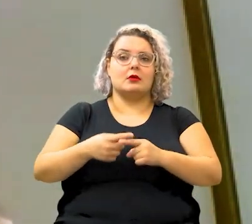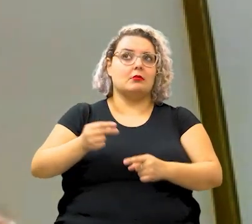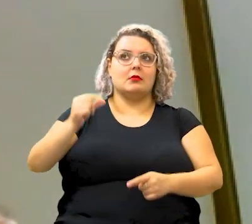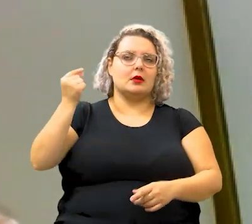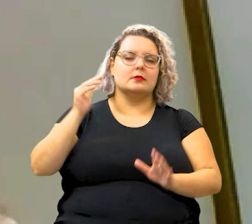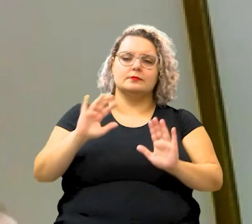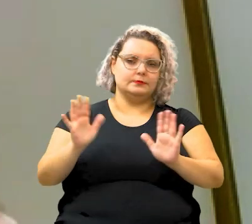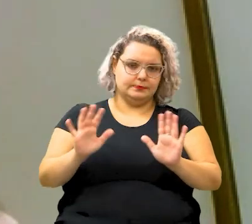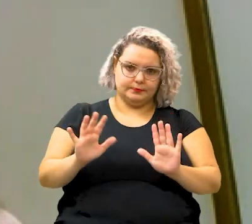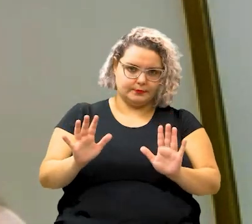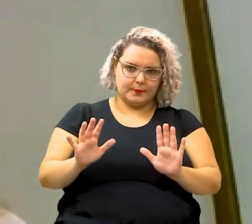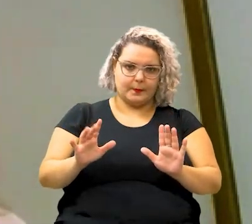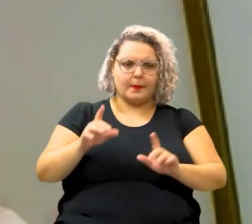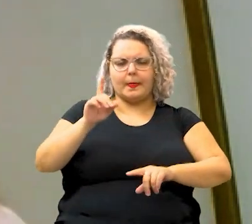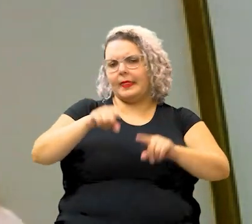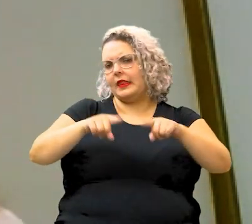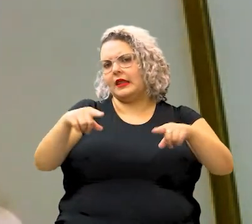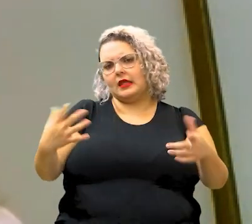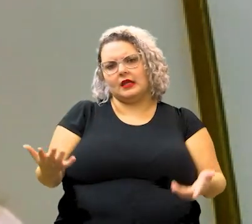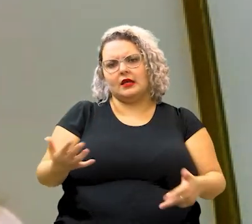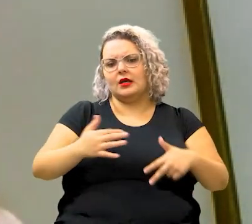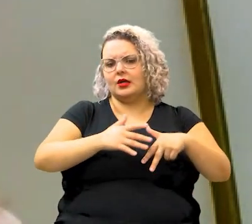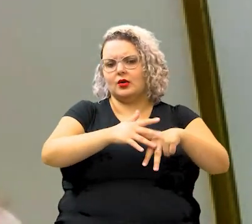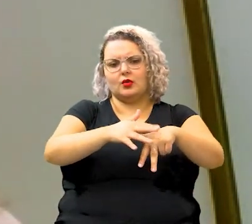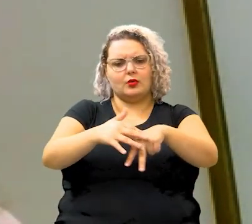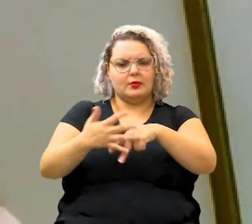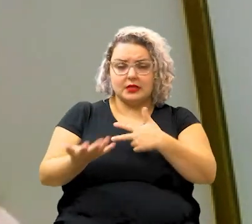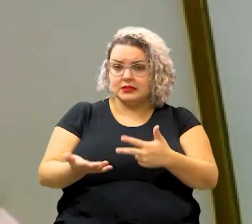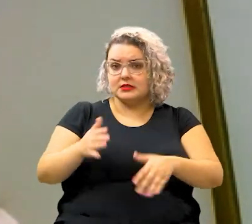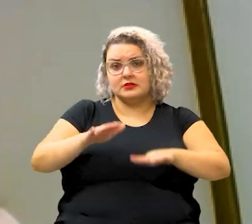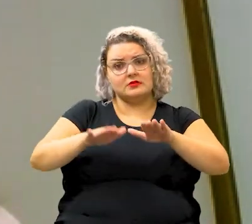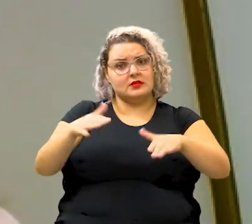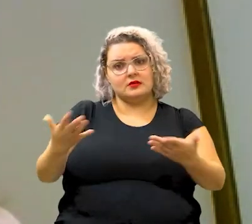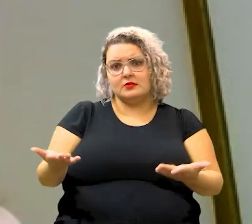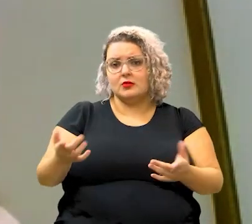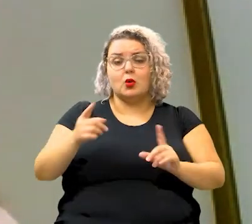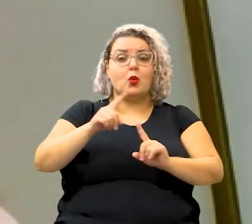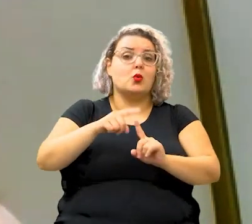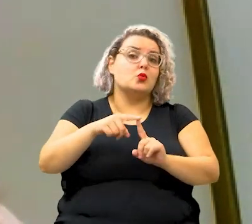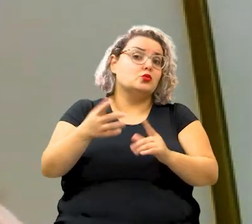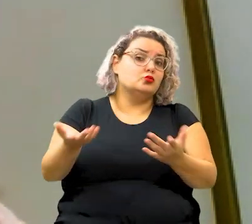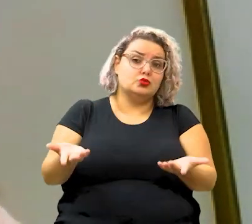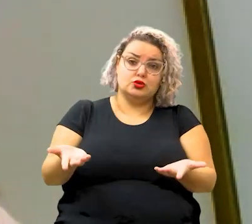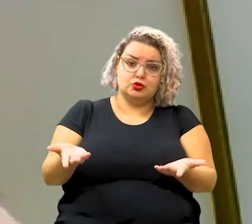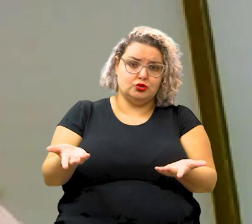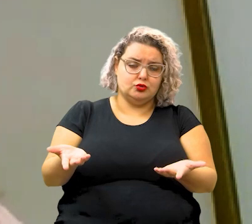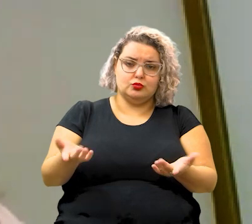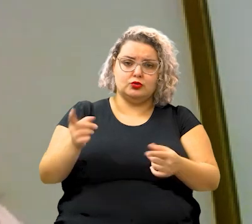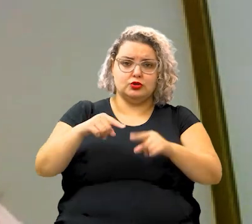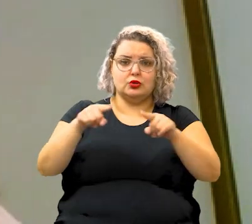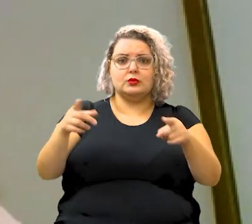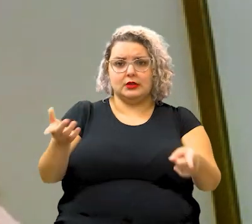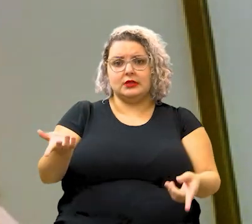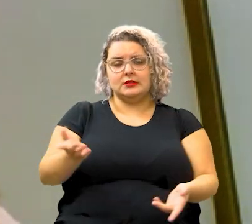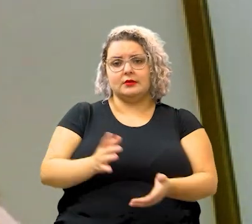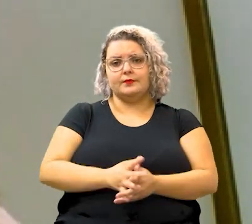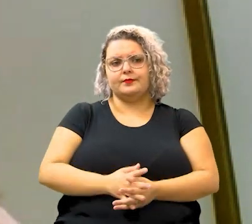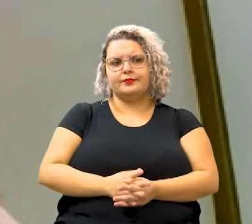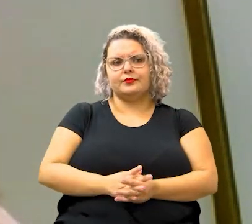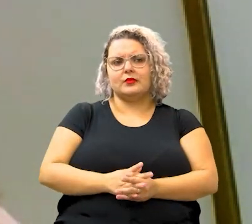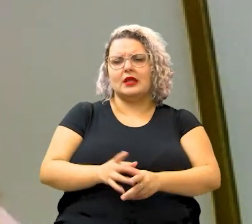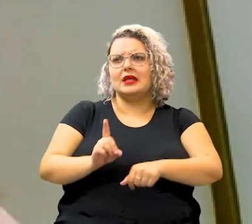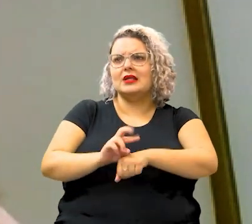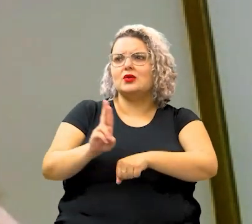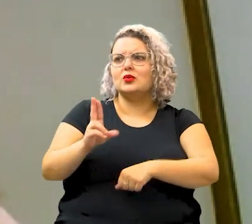muito tempo, né? Isso varia de acordo com o paciente, de acordo com o tipo de alteração.